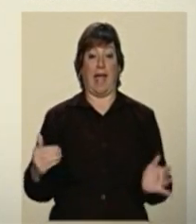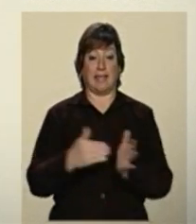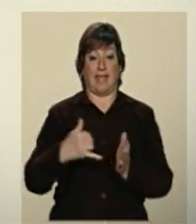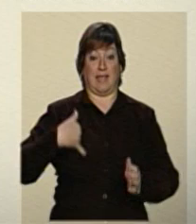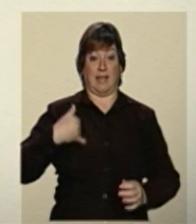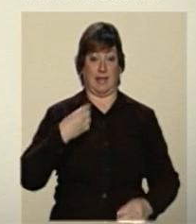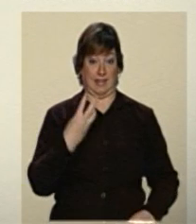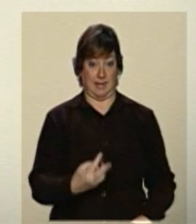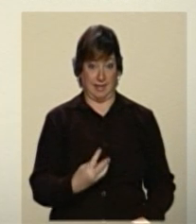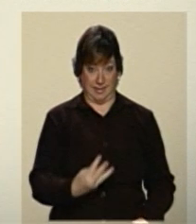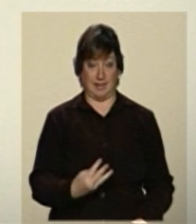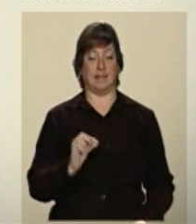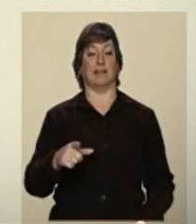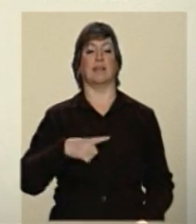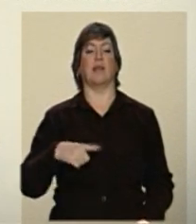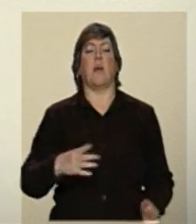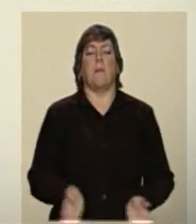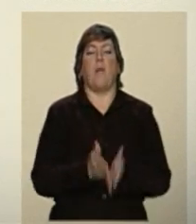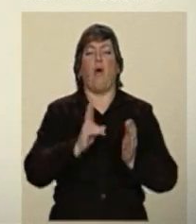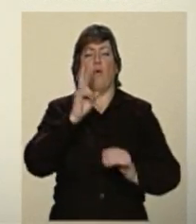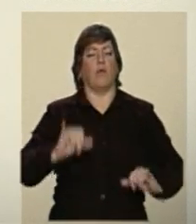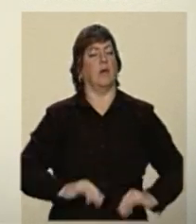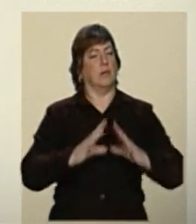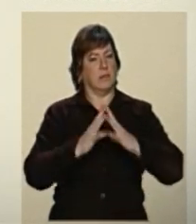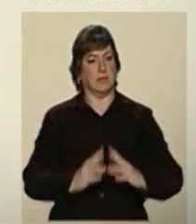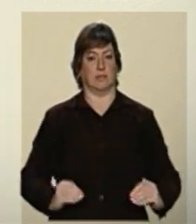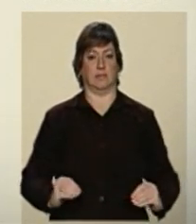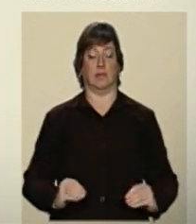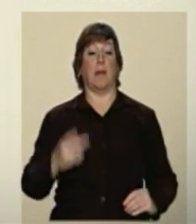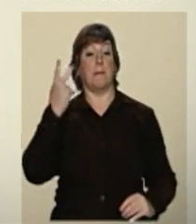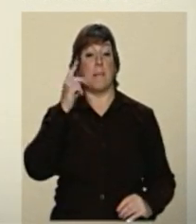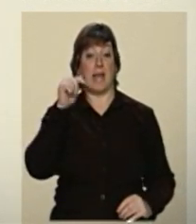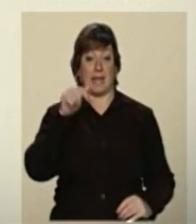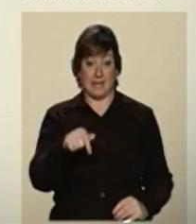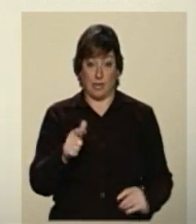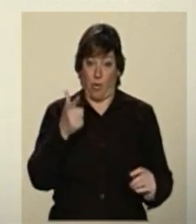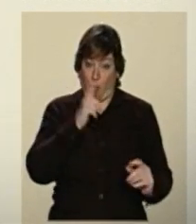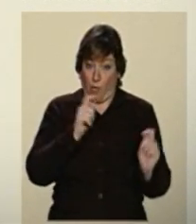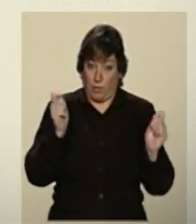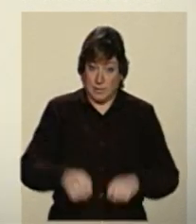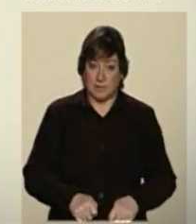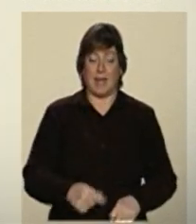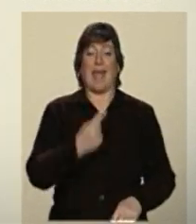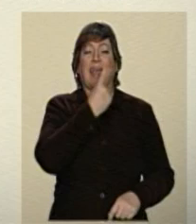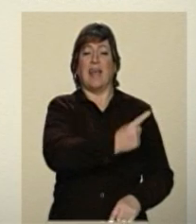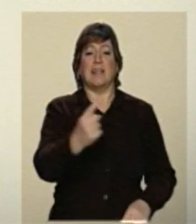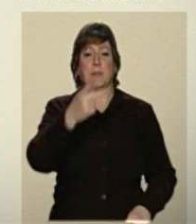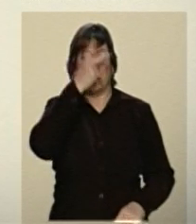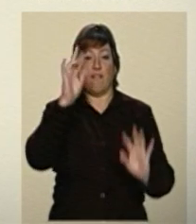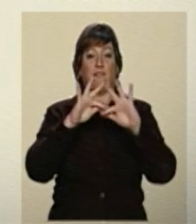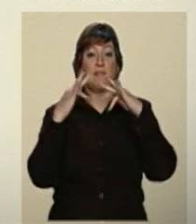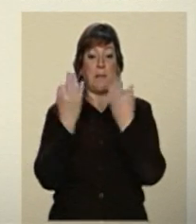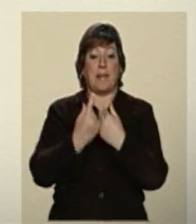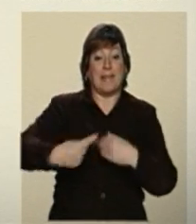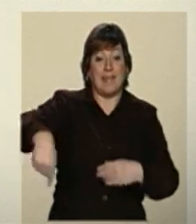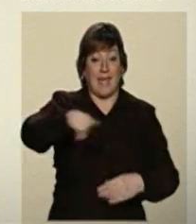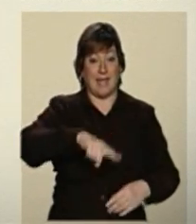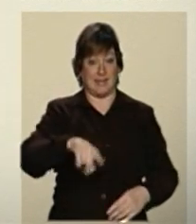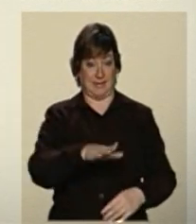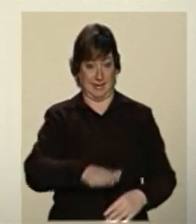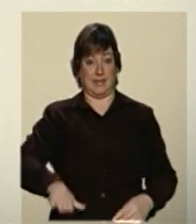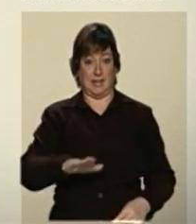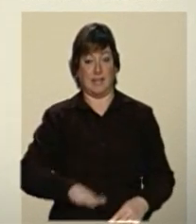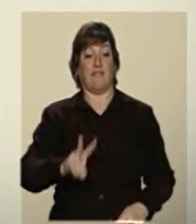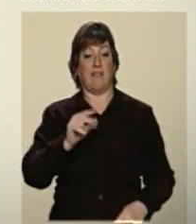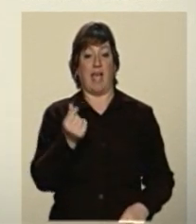anos de idade da extrema pobreza e para que isso seja possível cada pessoa da família dessas crianças